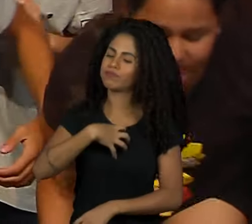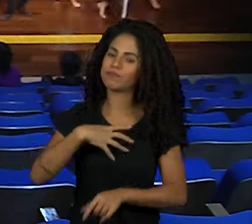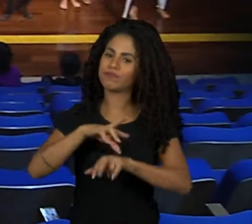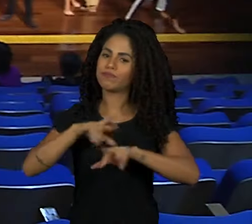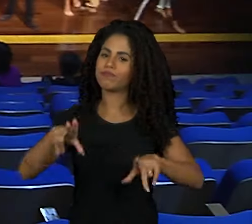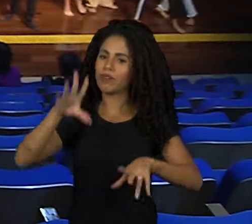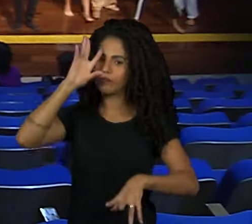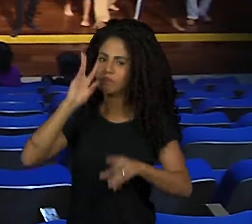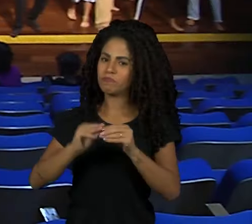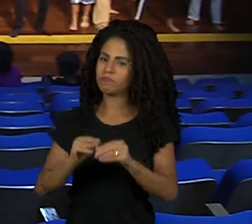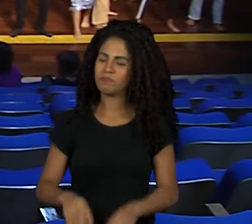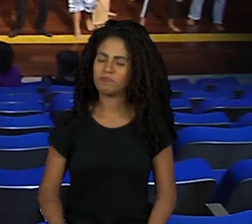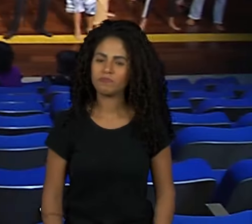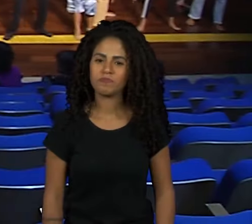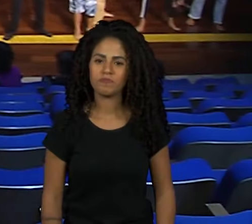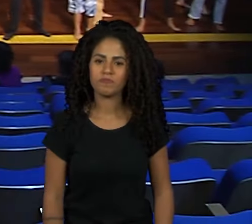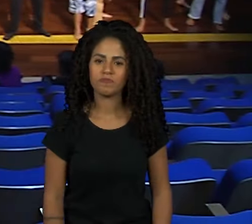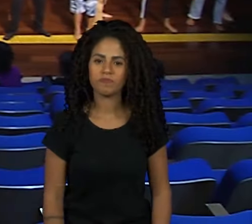coisas.